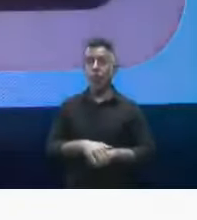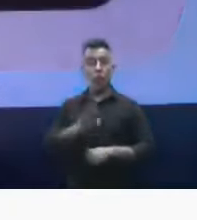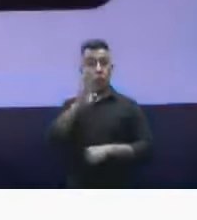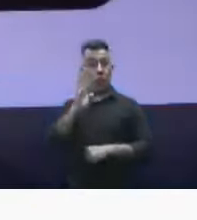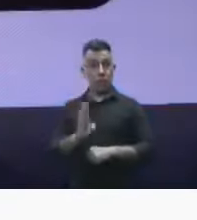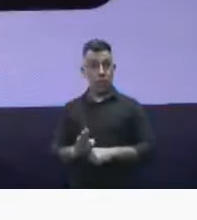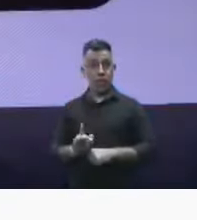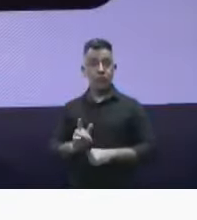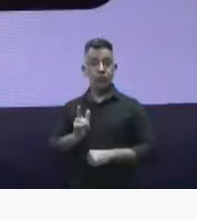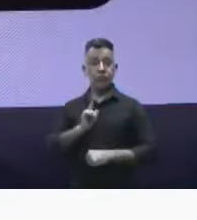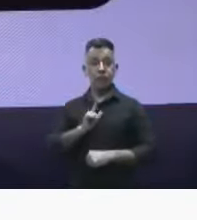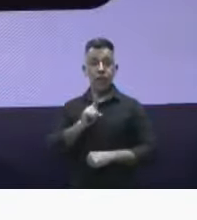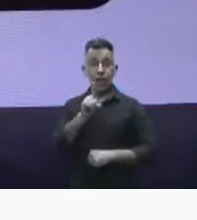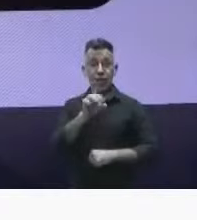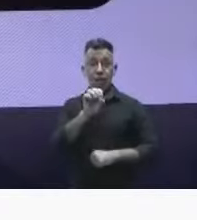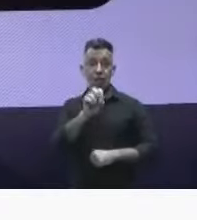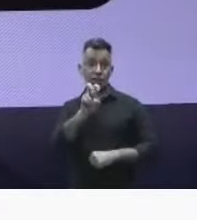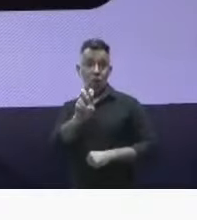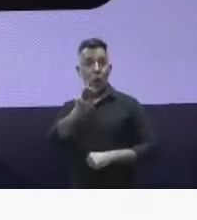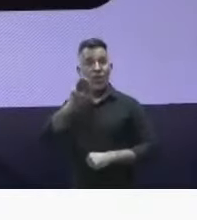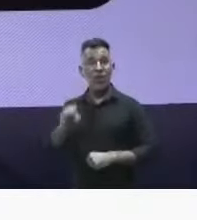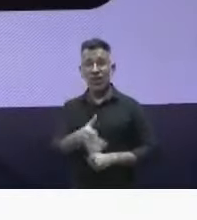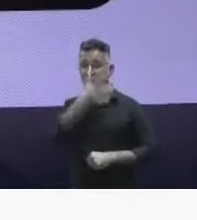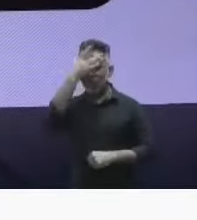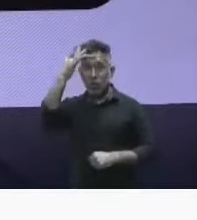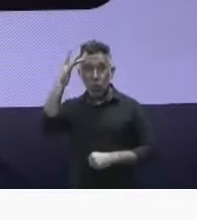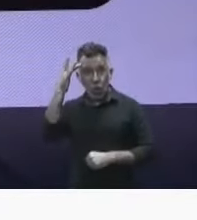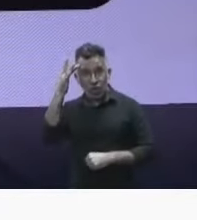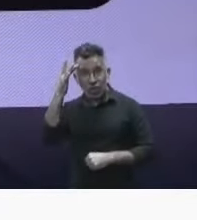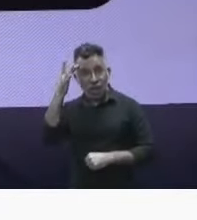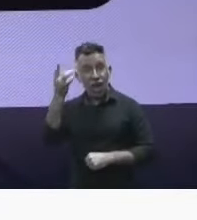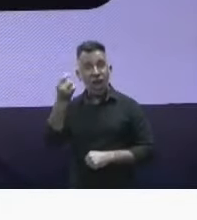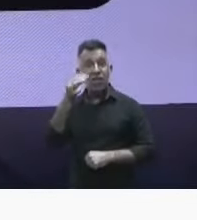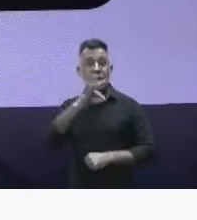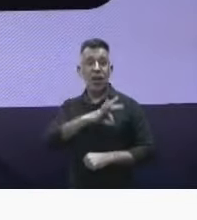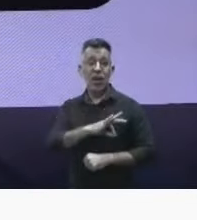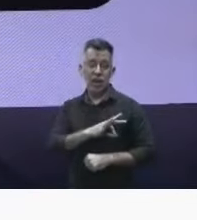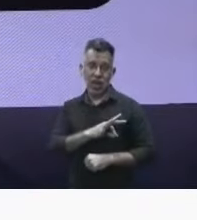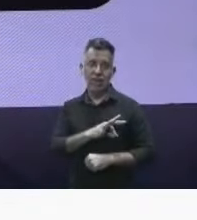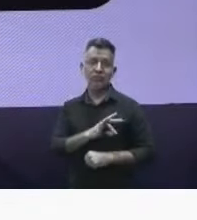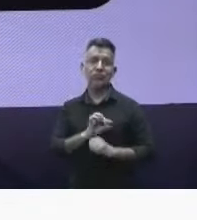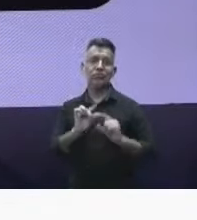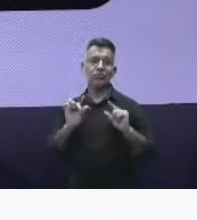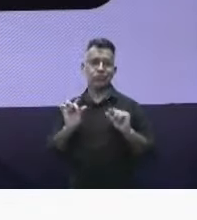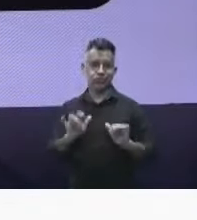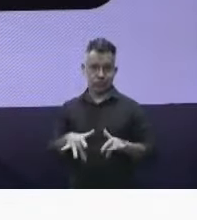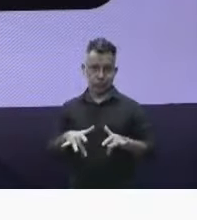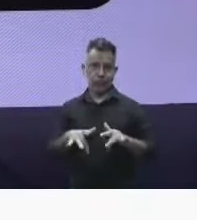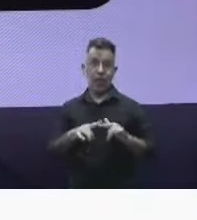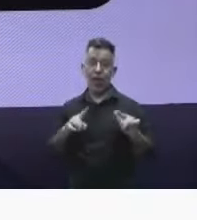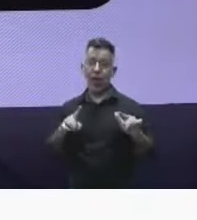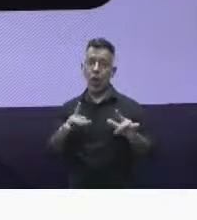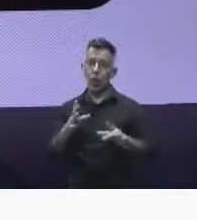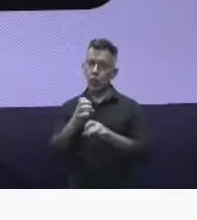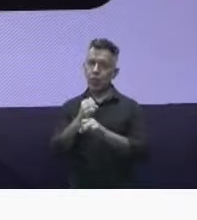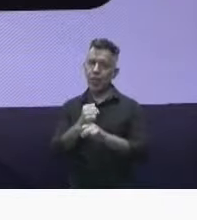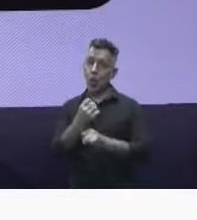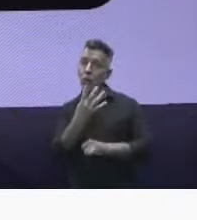Brasil, existem 105 milhões de pessoas com renda de pelo menos um salário mínimo.